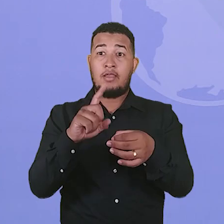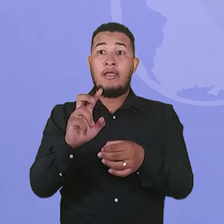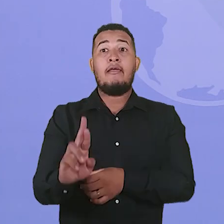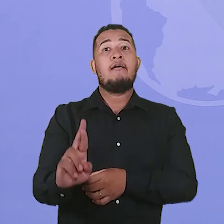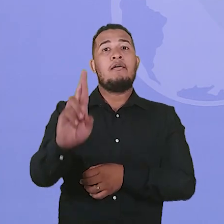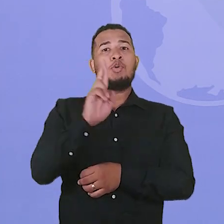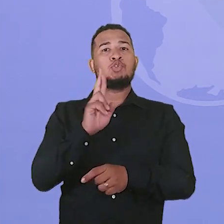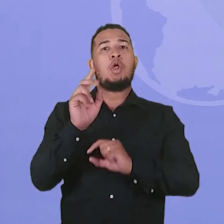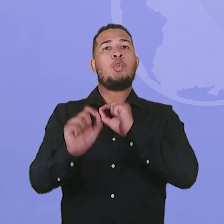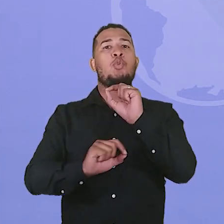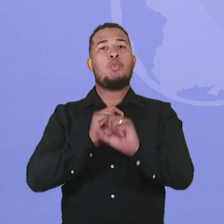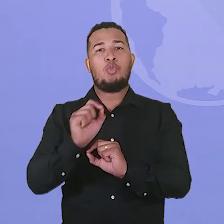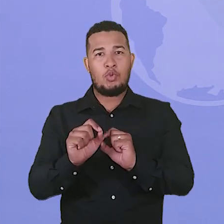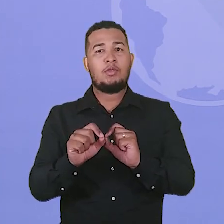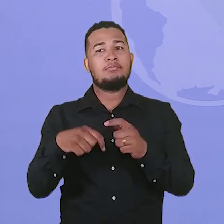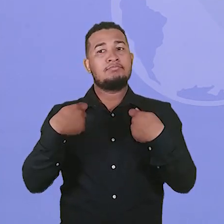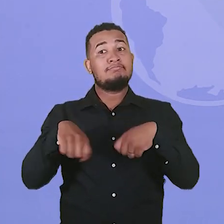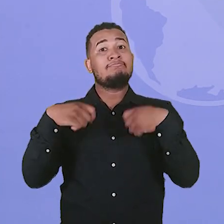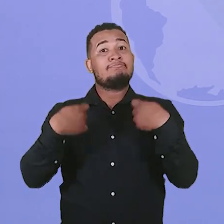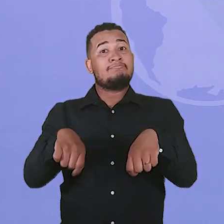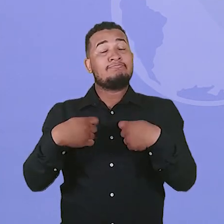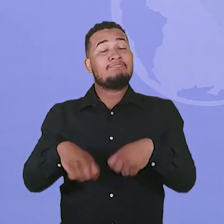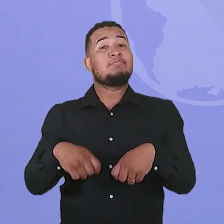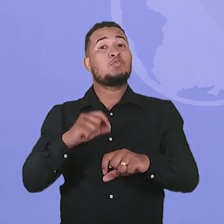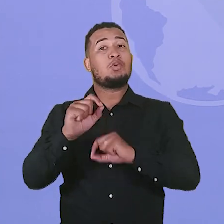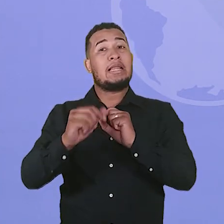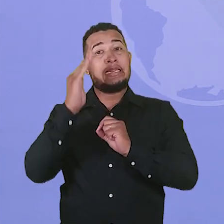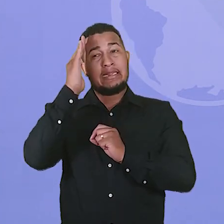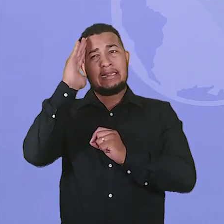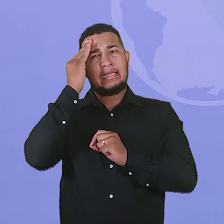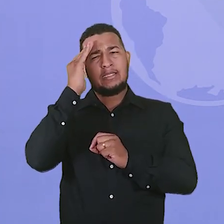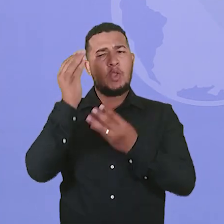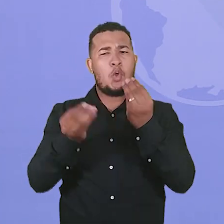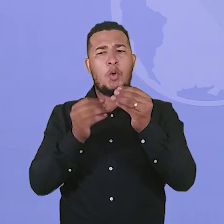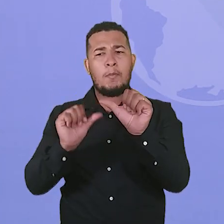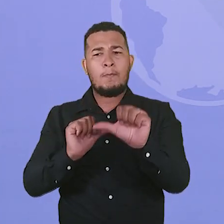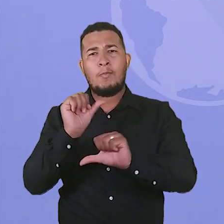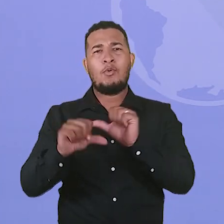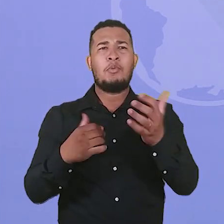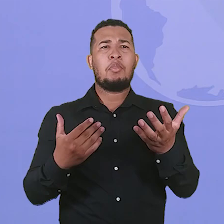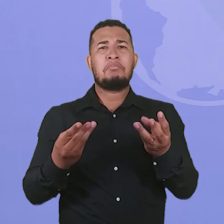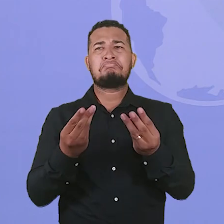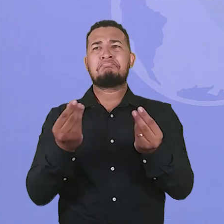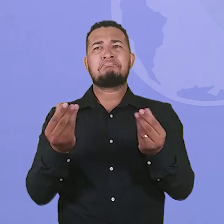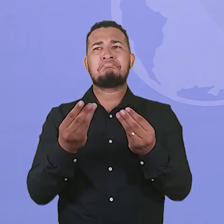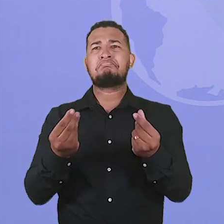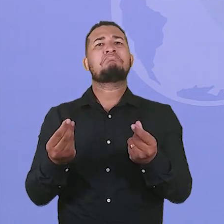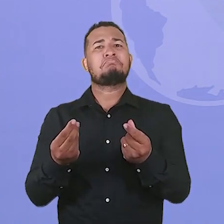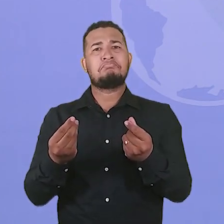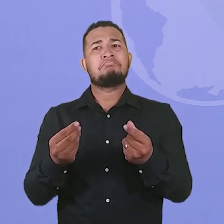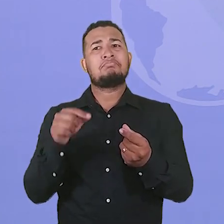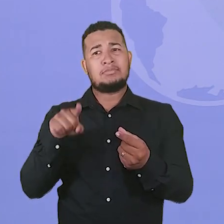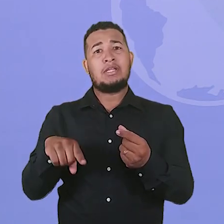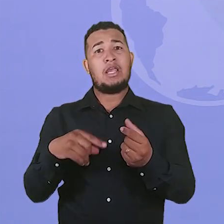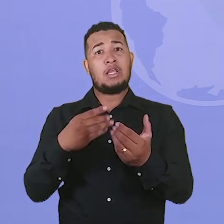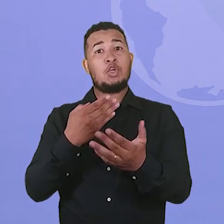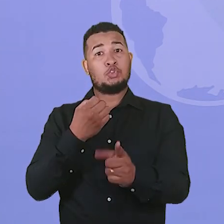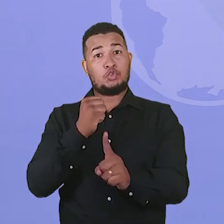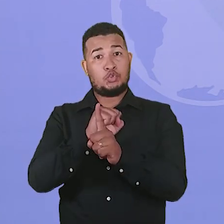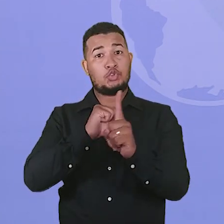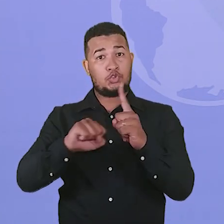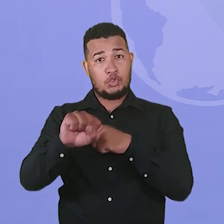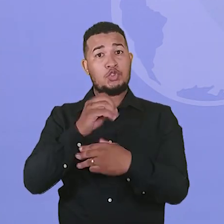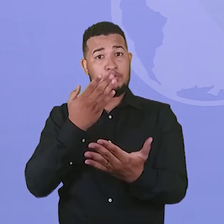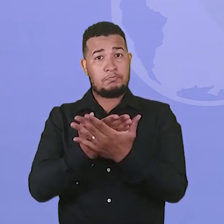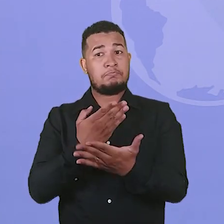o resultado dessas transformações e a necessidade de entender essas transformações que a